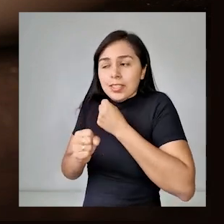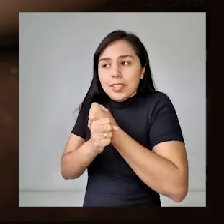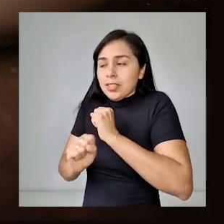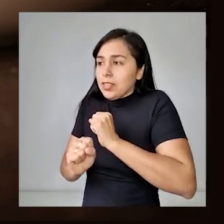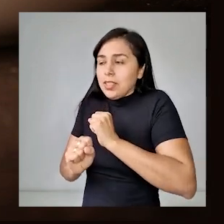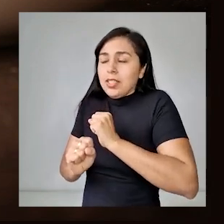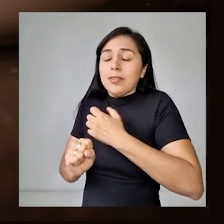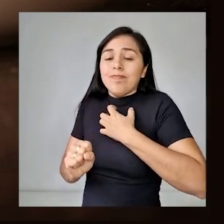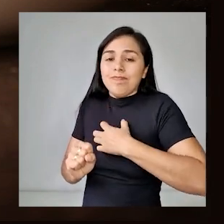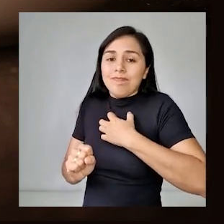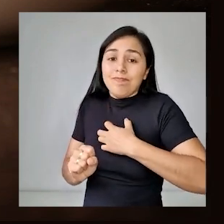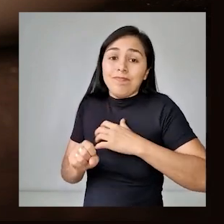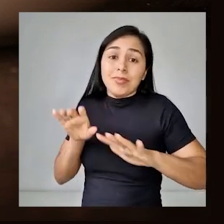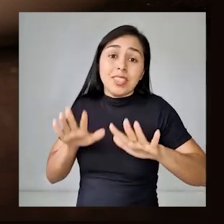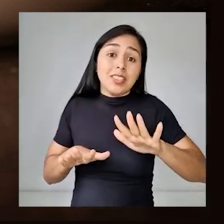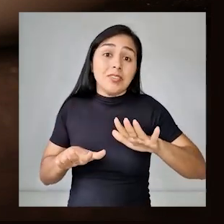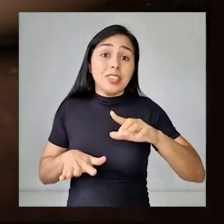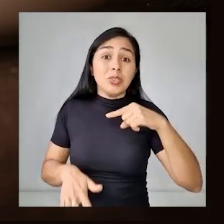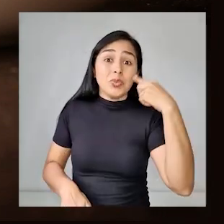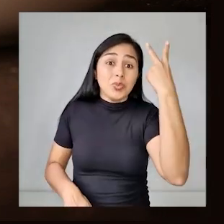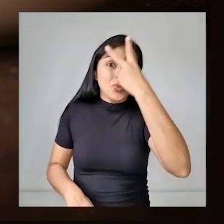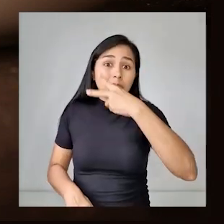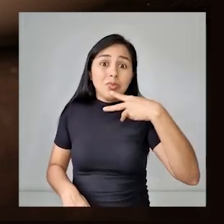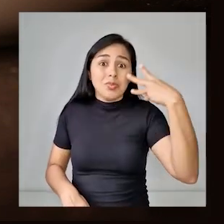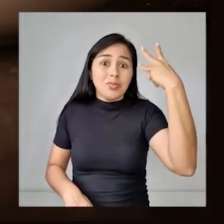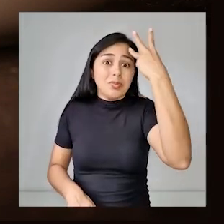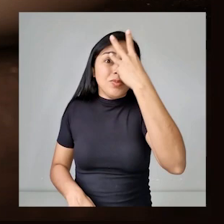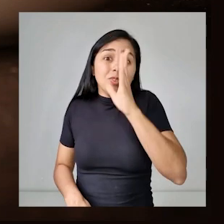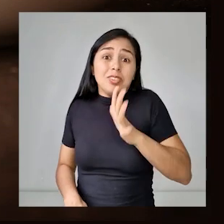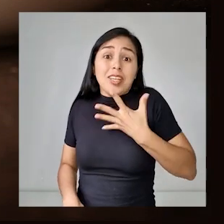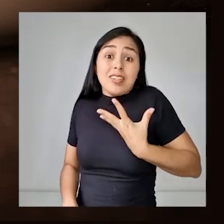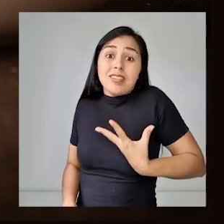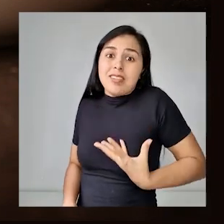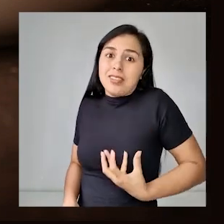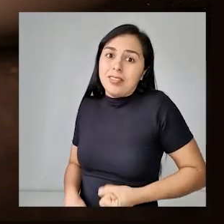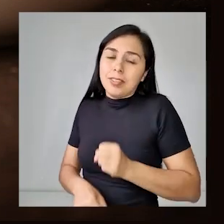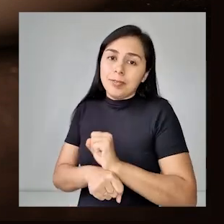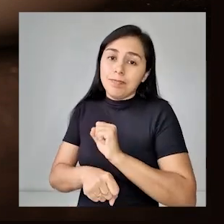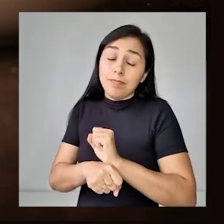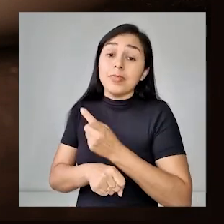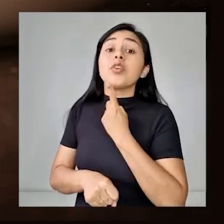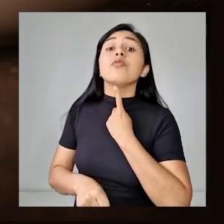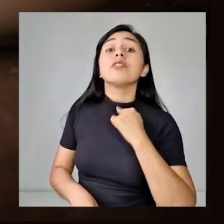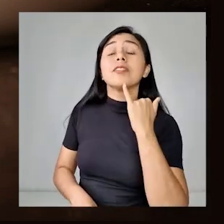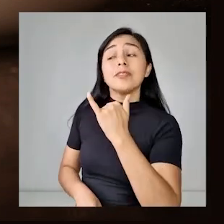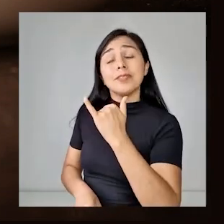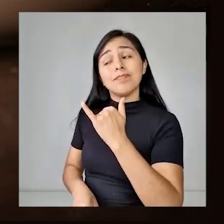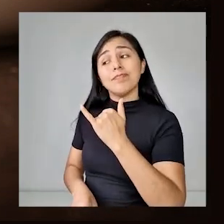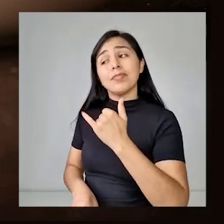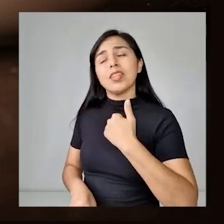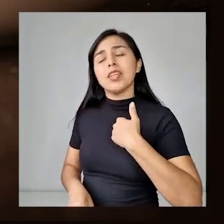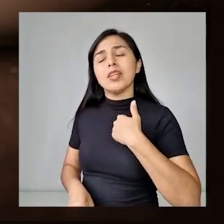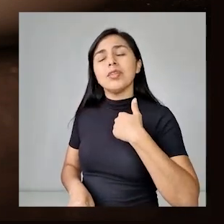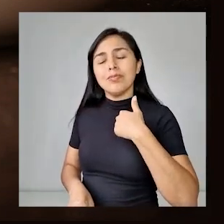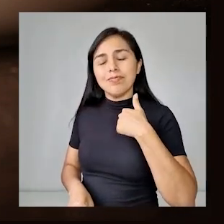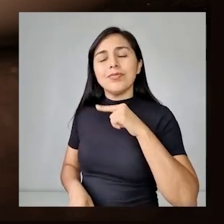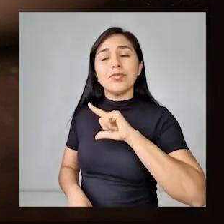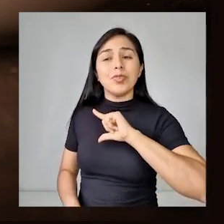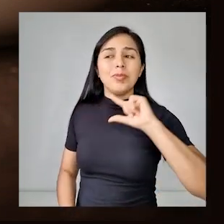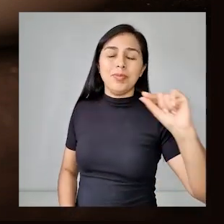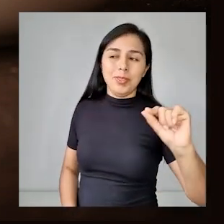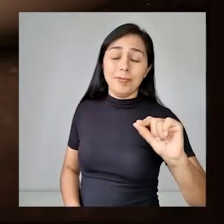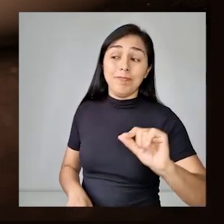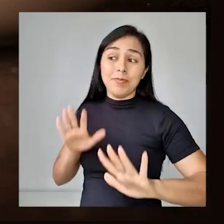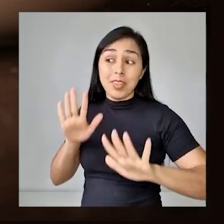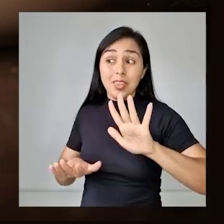Depois de esperar 2 ou 3 horas, dá vontade de dizer: bem, cavaleiro, eu me retiro. Naturalmente o senhor